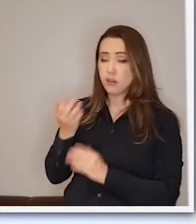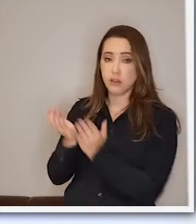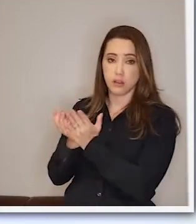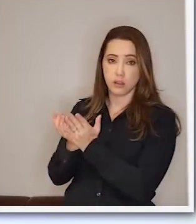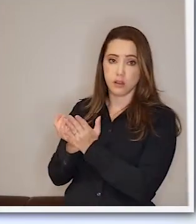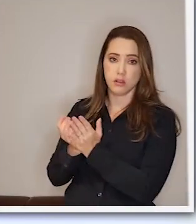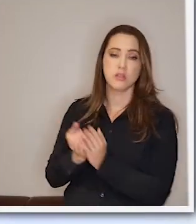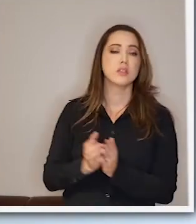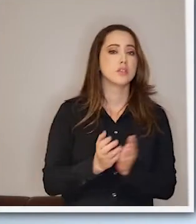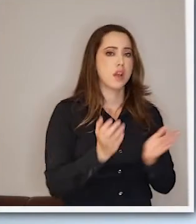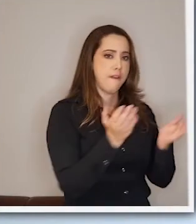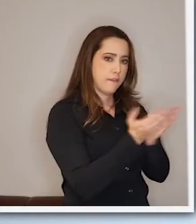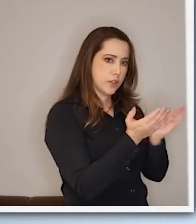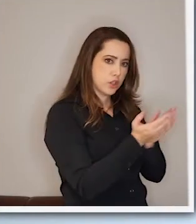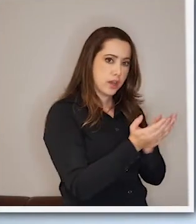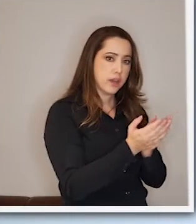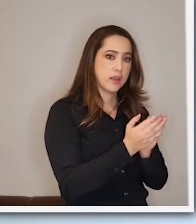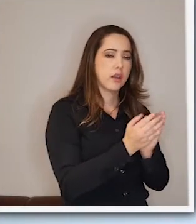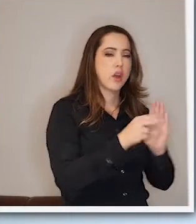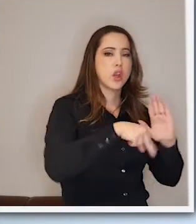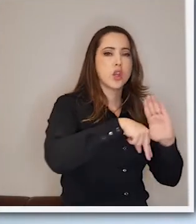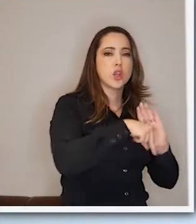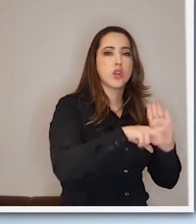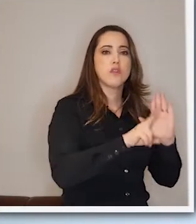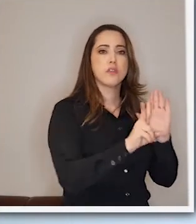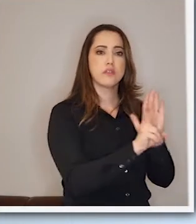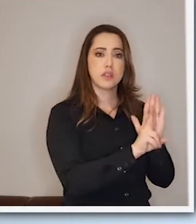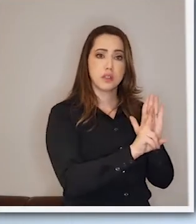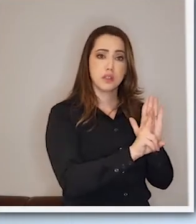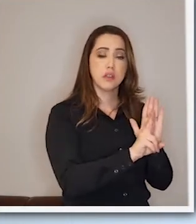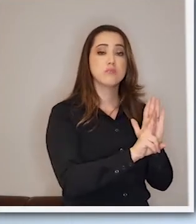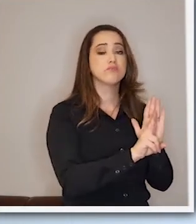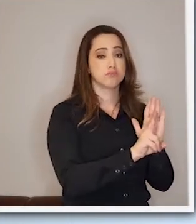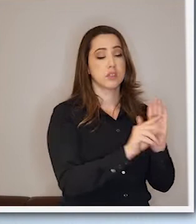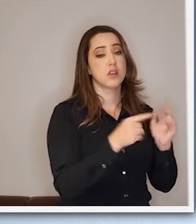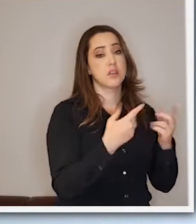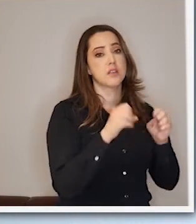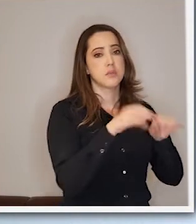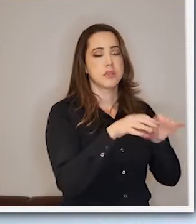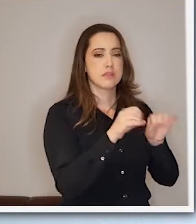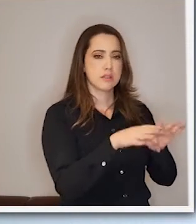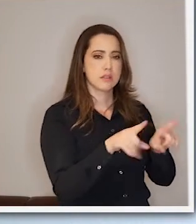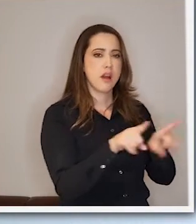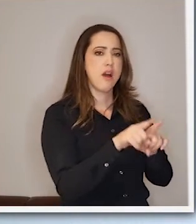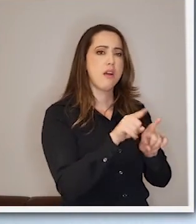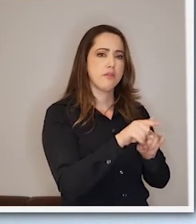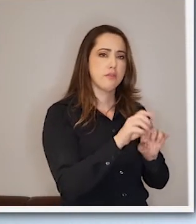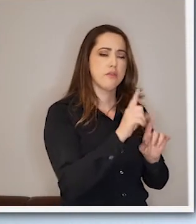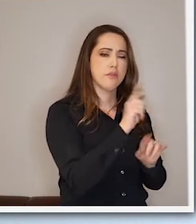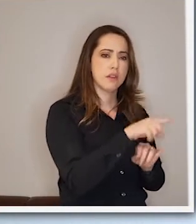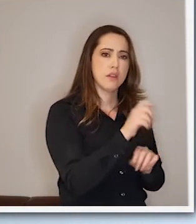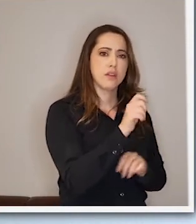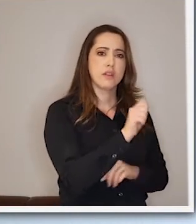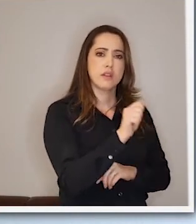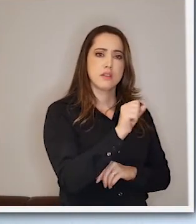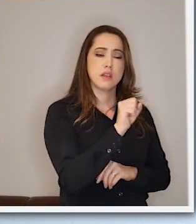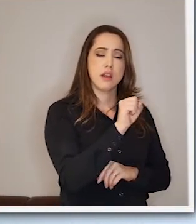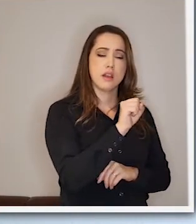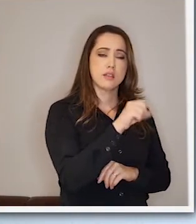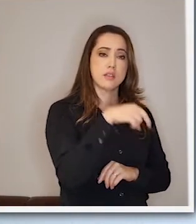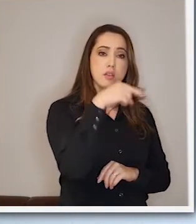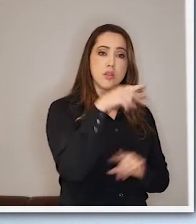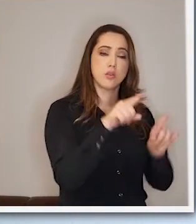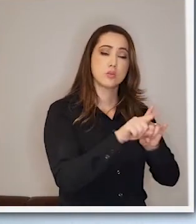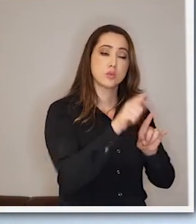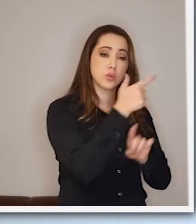evangélica. Igreja de Nova Vida. Aqui, por exemplo, eu frequento a Igreja de Nova Vida do Guará 2. E lecionava também no curso de Libras na